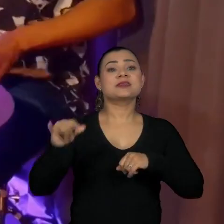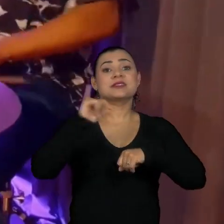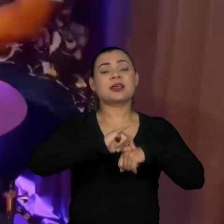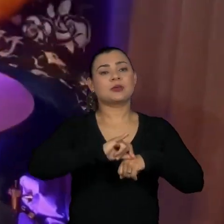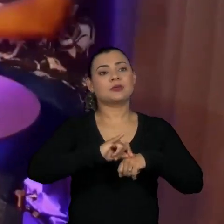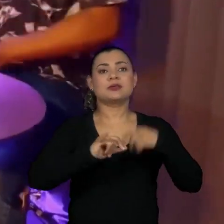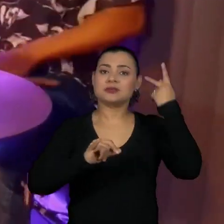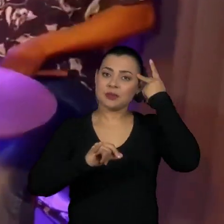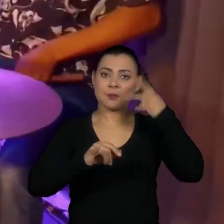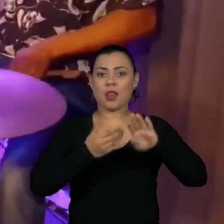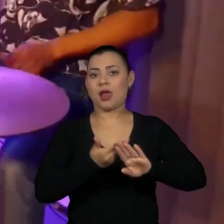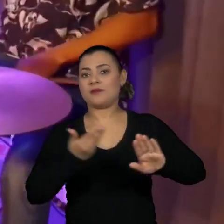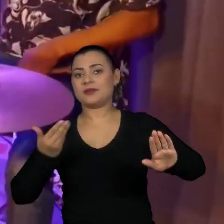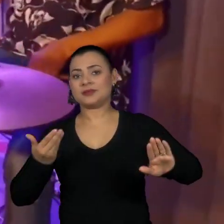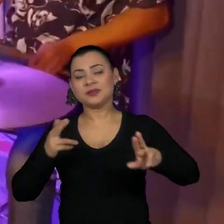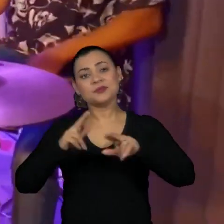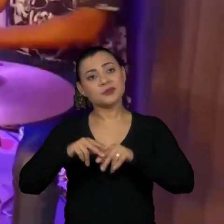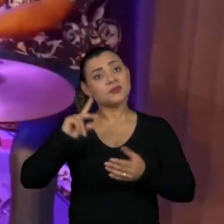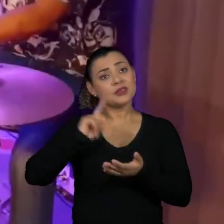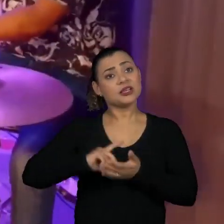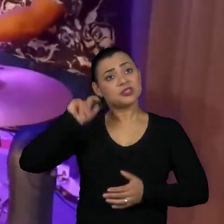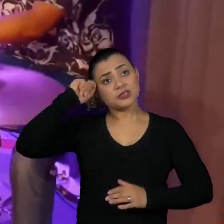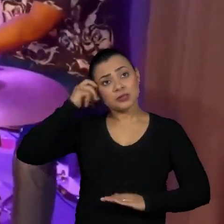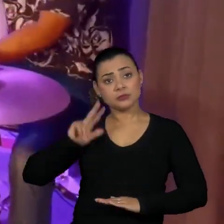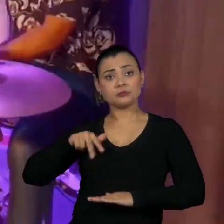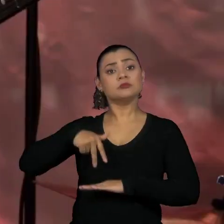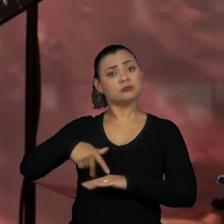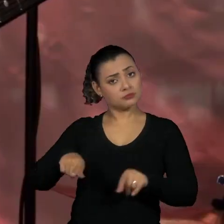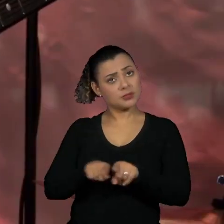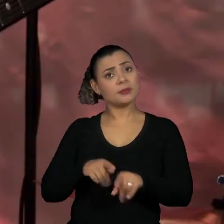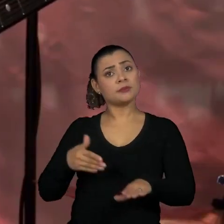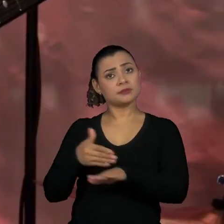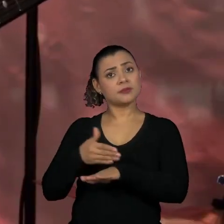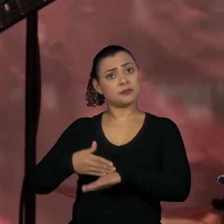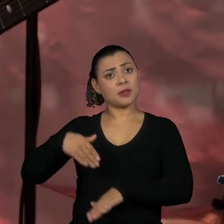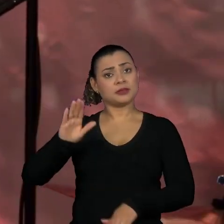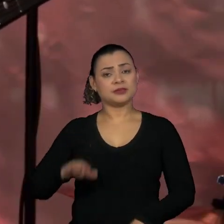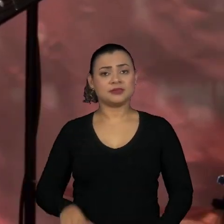Paulo, que vive a realidade de um corpo preto na música instrumental.